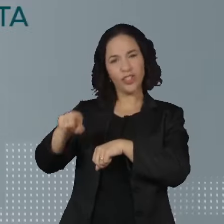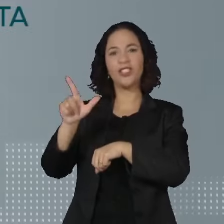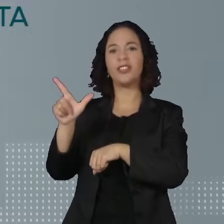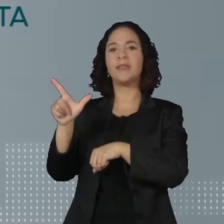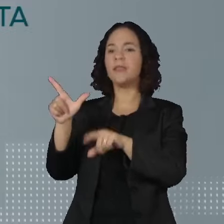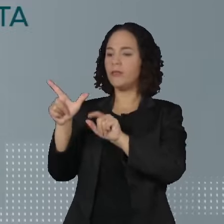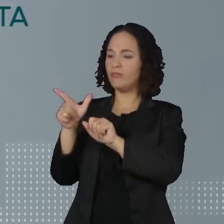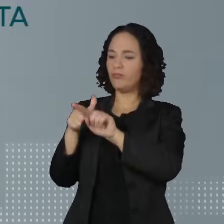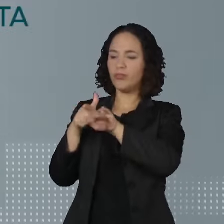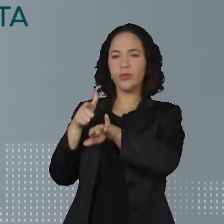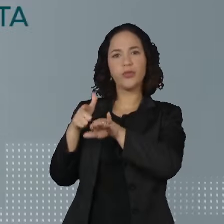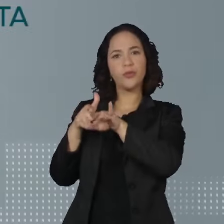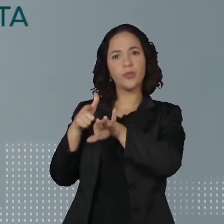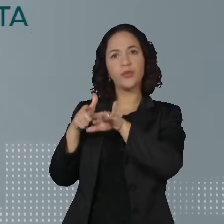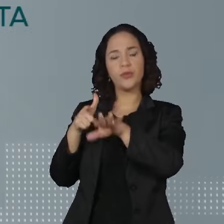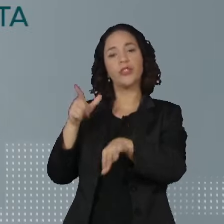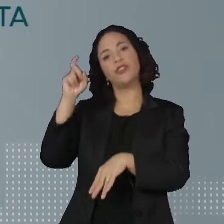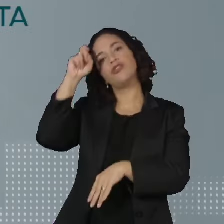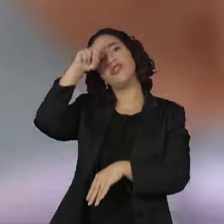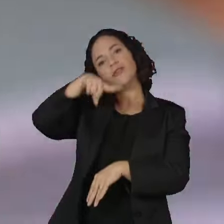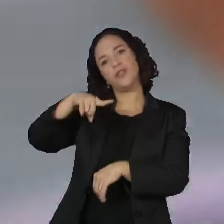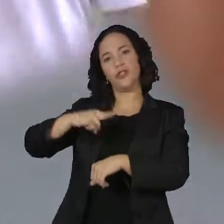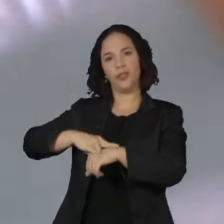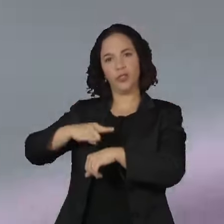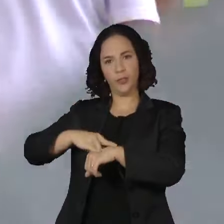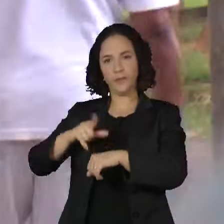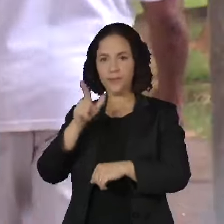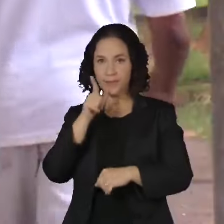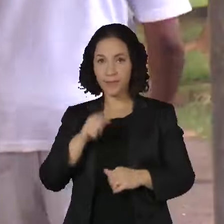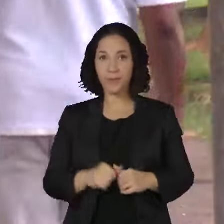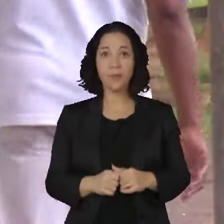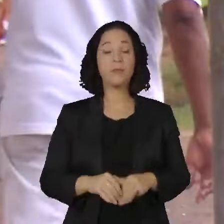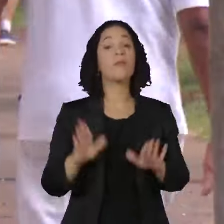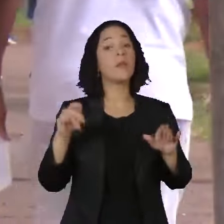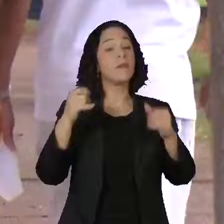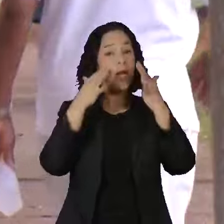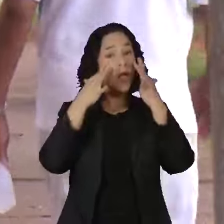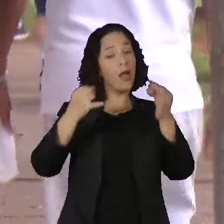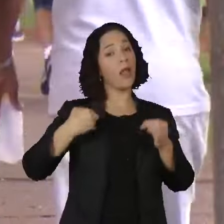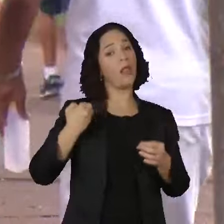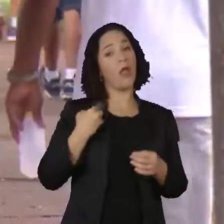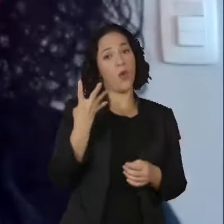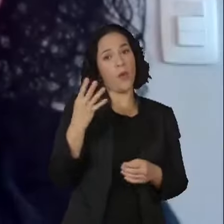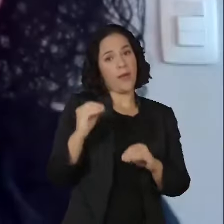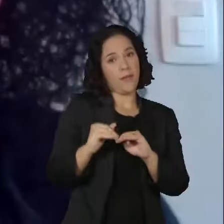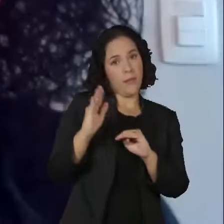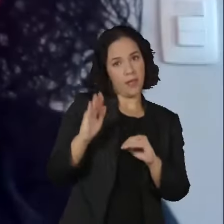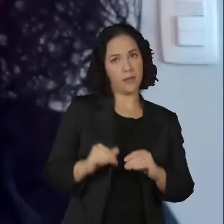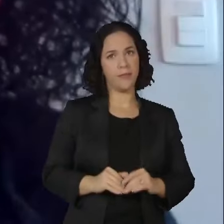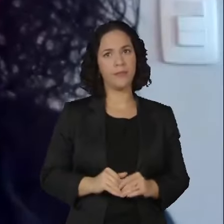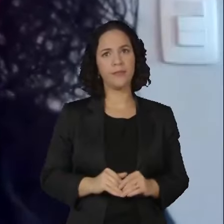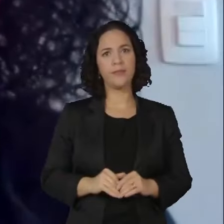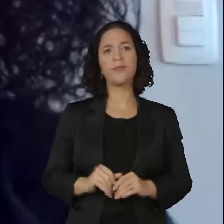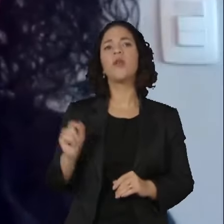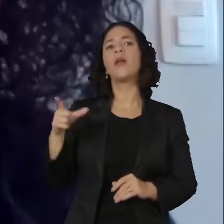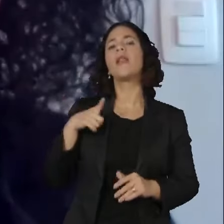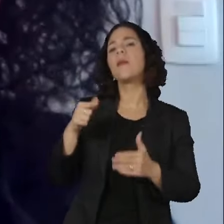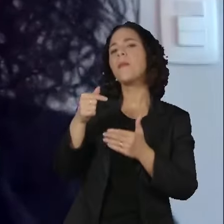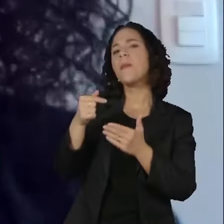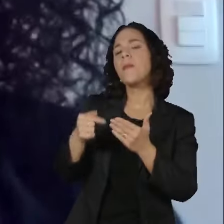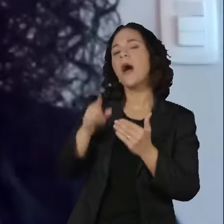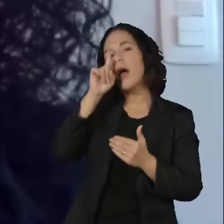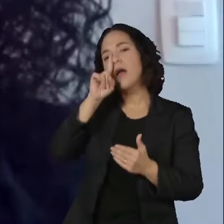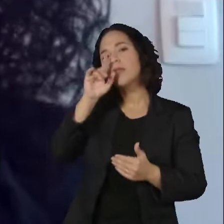fica comprimida dificultando o esvaziamento da bexiga a atenção deve começar por volta dos 40 anos quais são as situações que elevam o